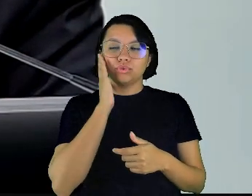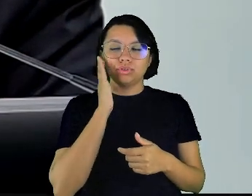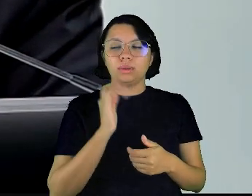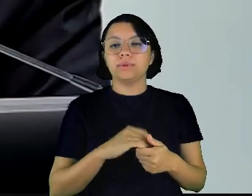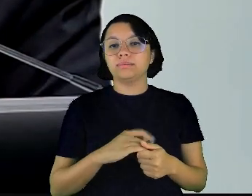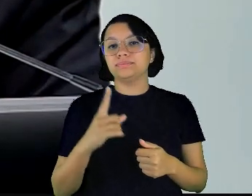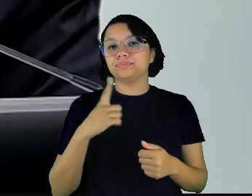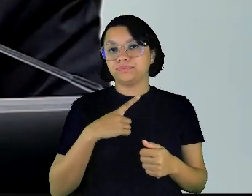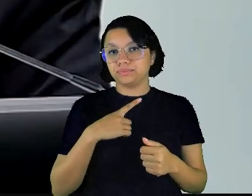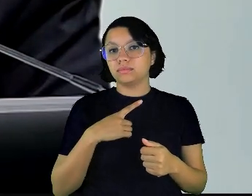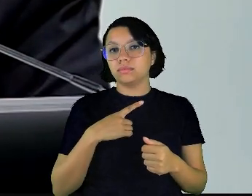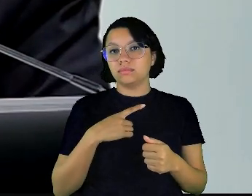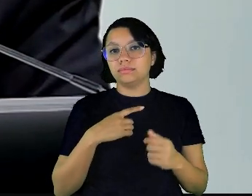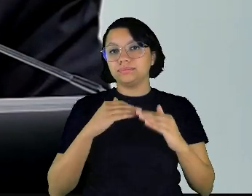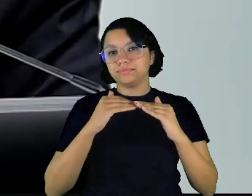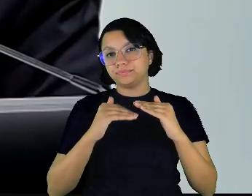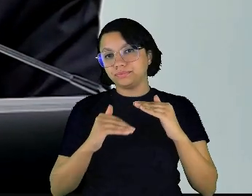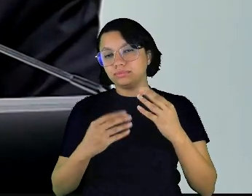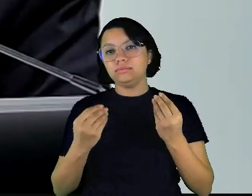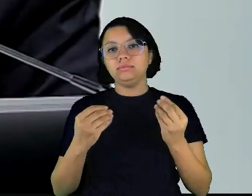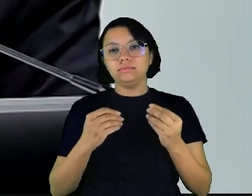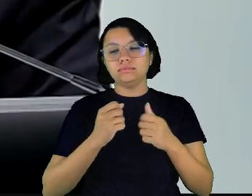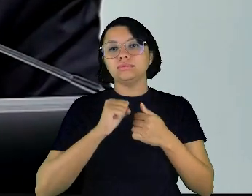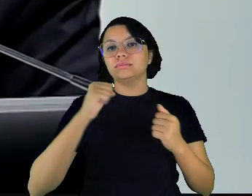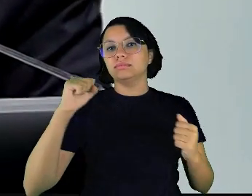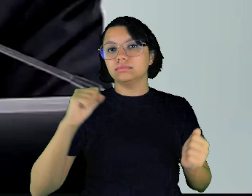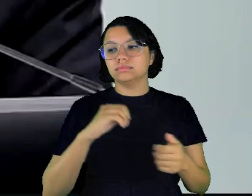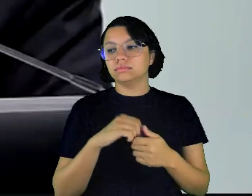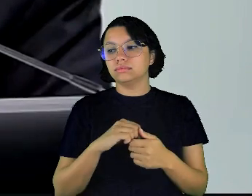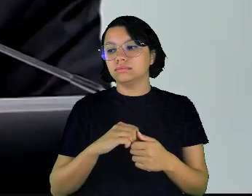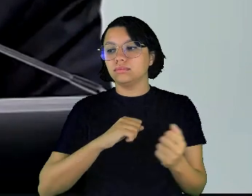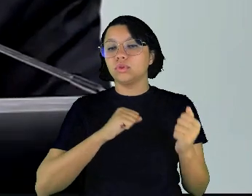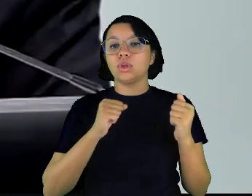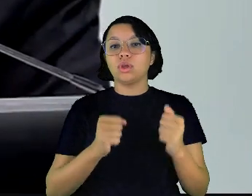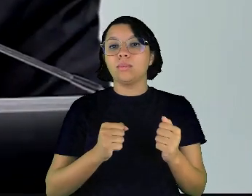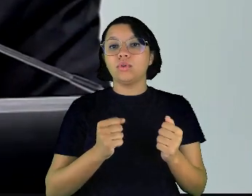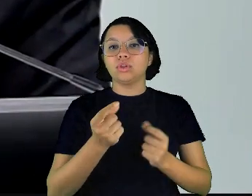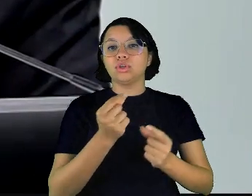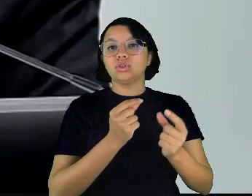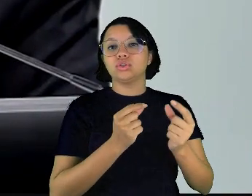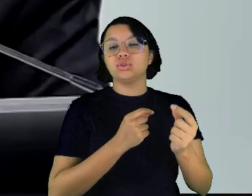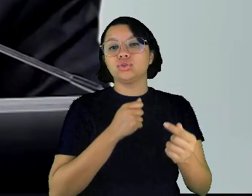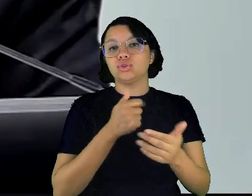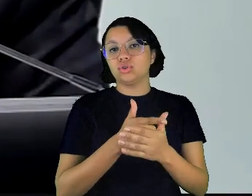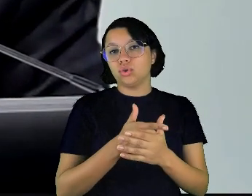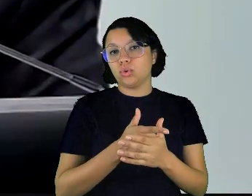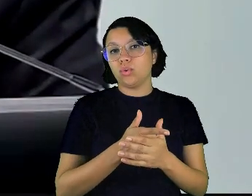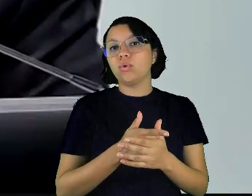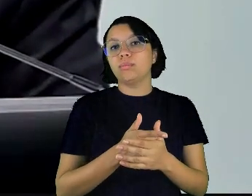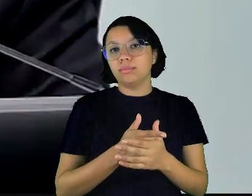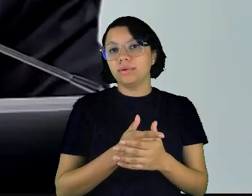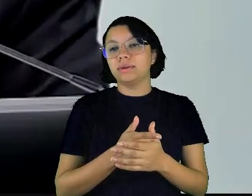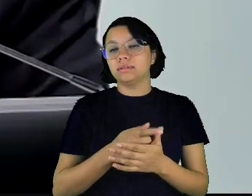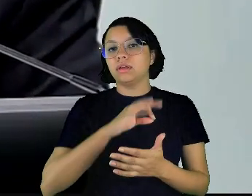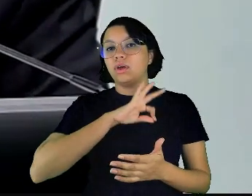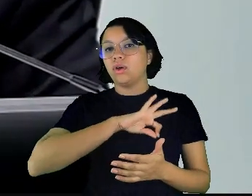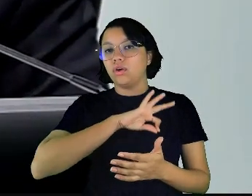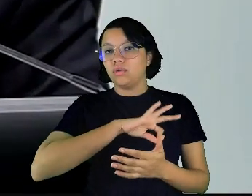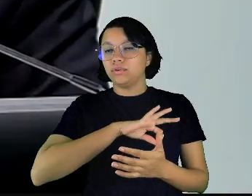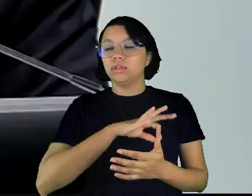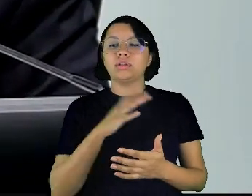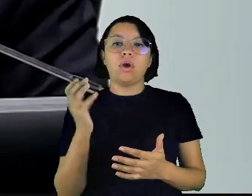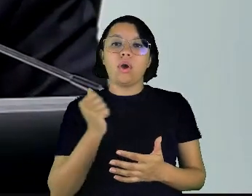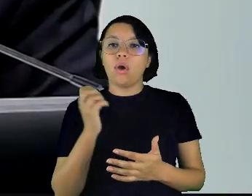um decréscimo muito grande, né, infelizmente, no poder de compra efetivo de uma aposentadoria, de um benefício longo